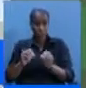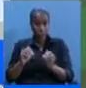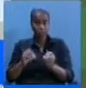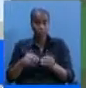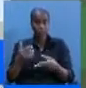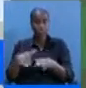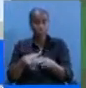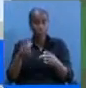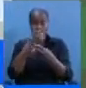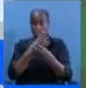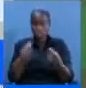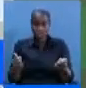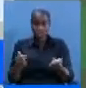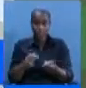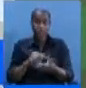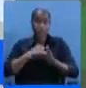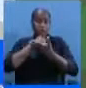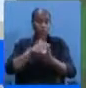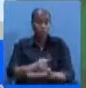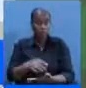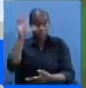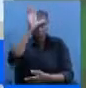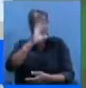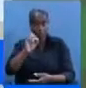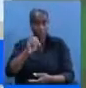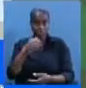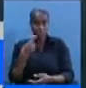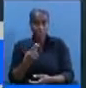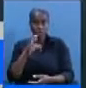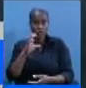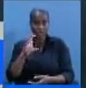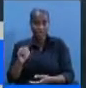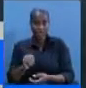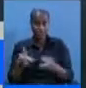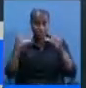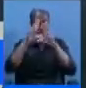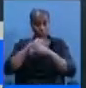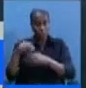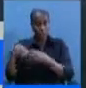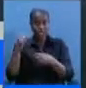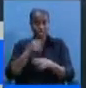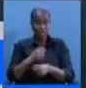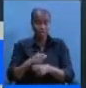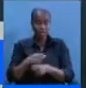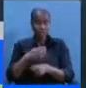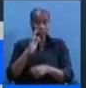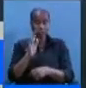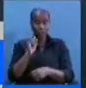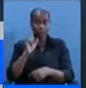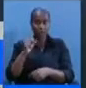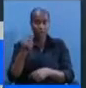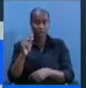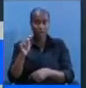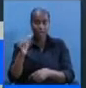nesta solução de apoio ao governo do luiz correia e silva o novo mandato de figueiredo irá coincidir